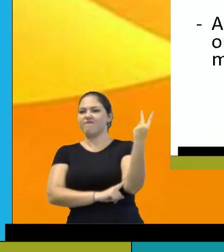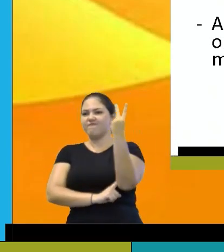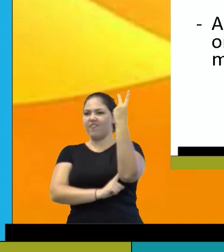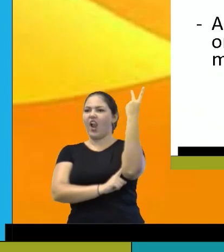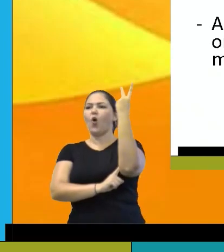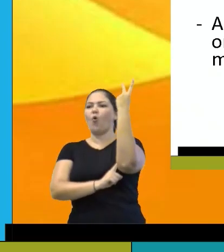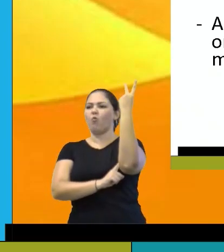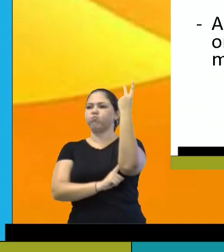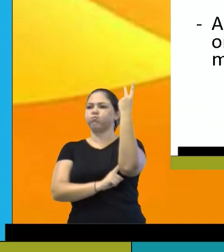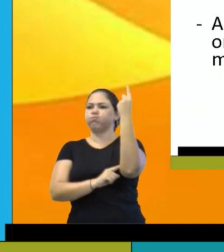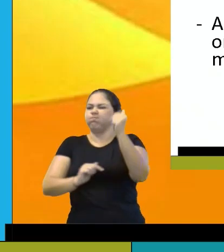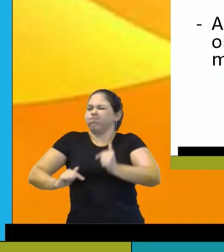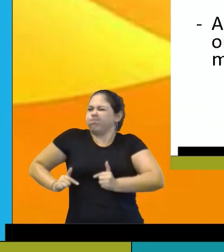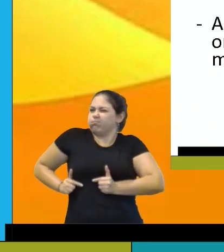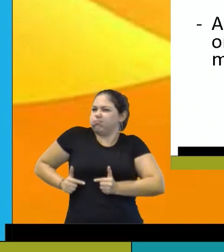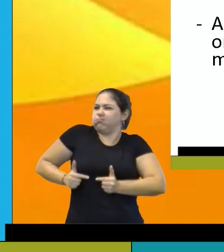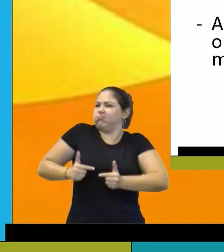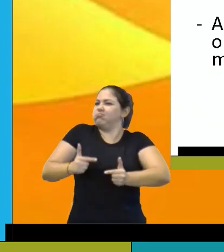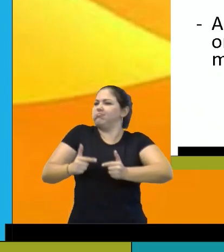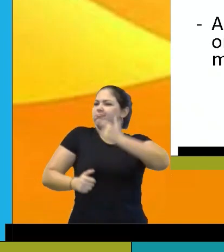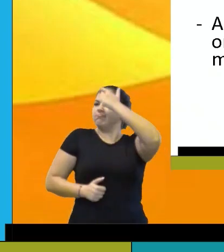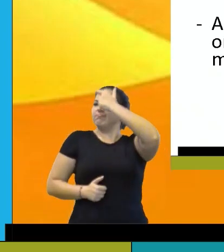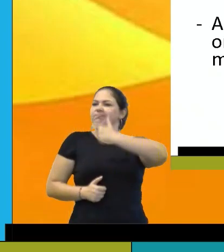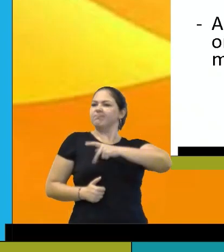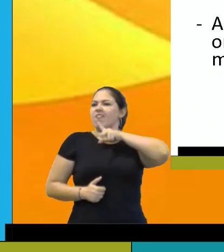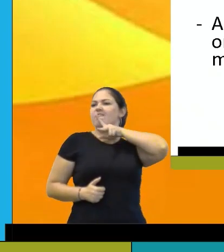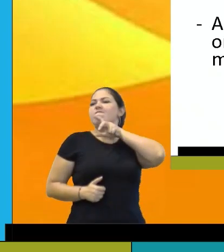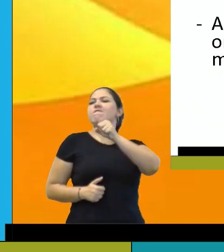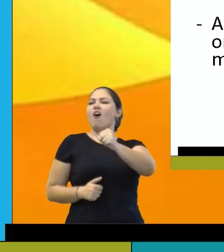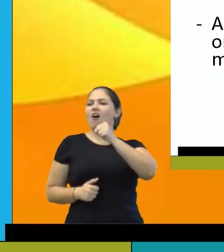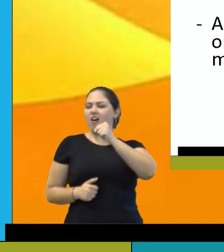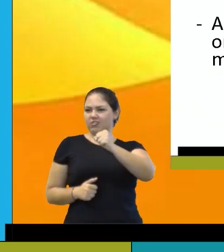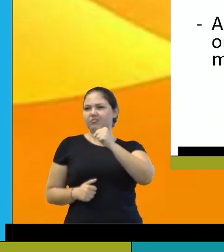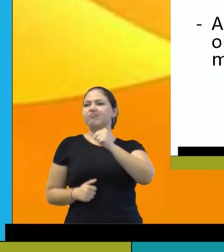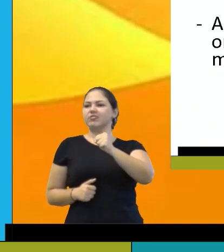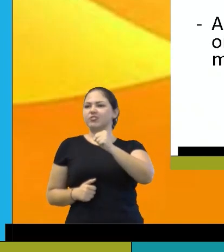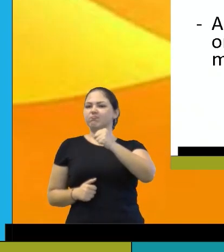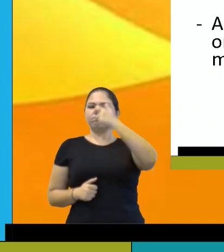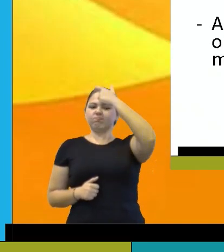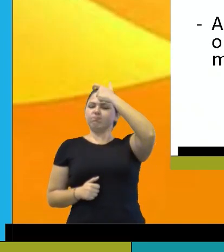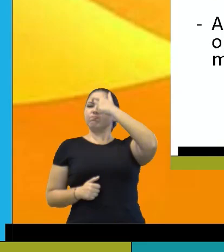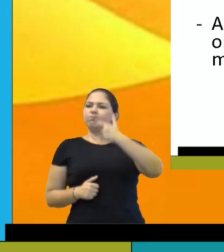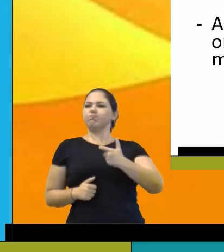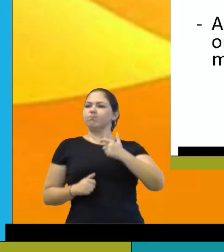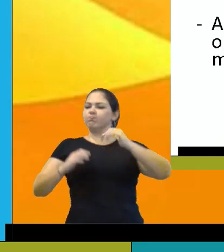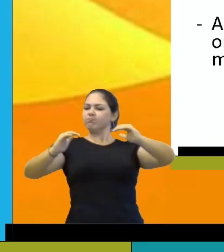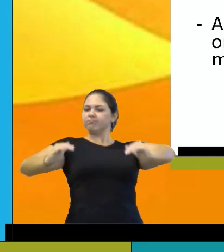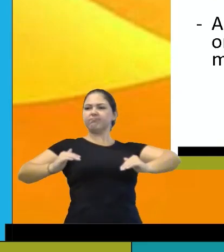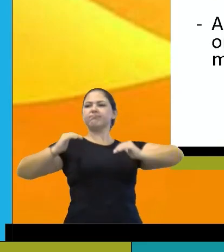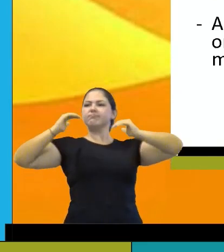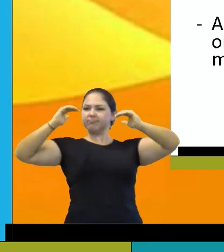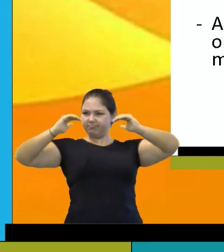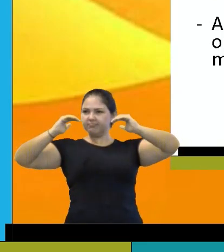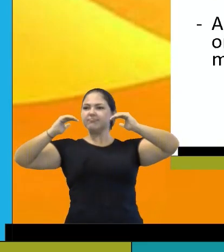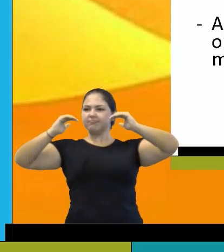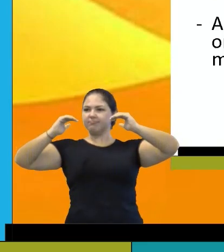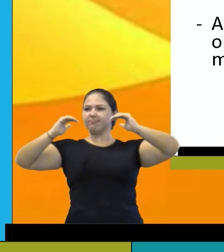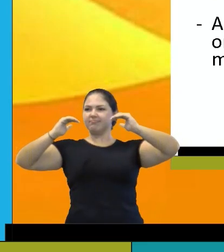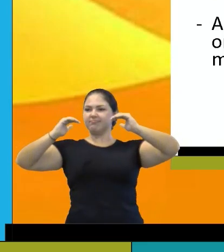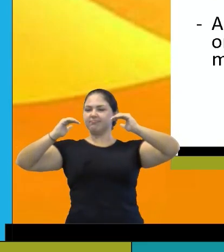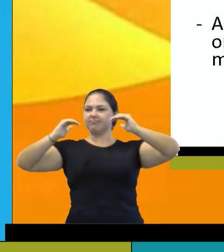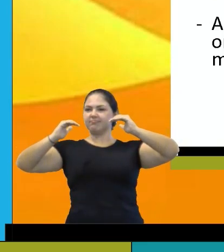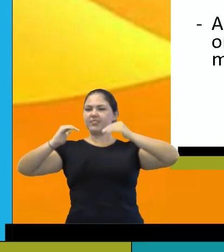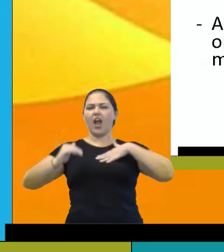guerreiro. Significa aquele que é viril. A virilidade está associada